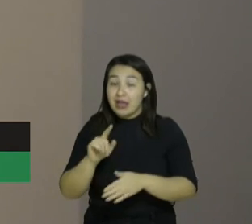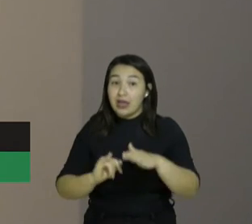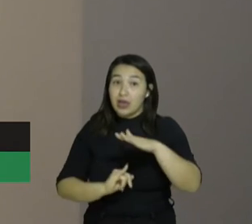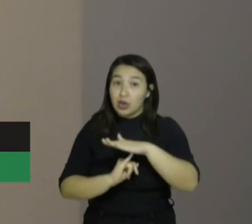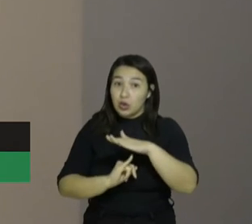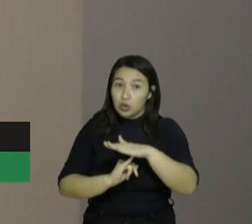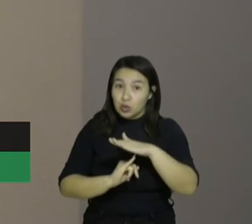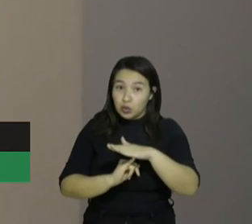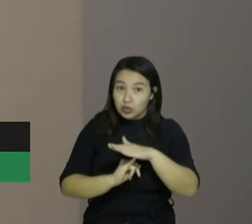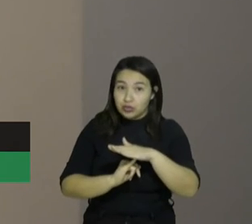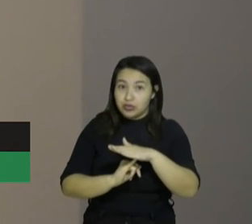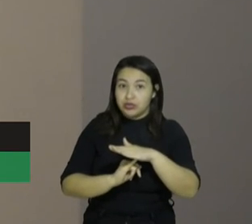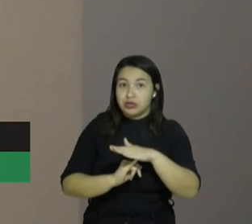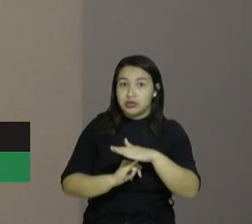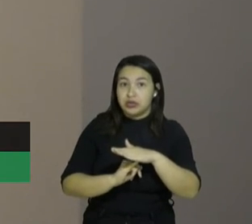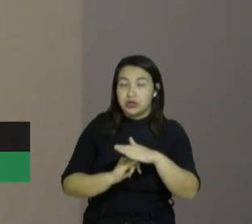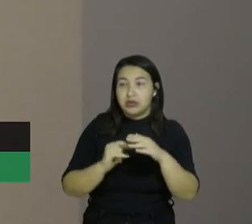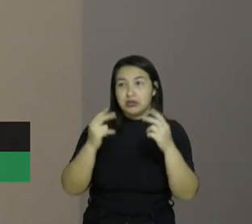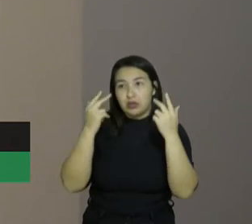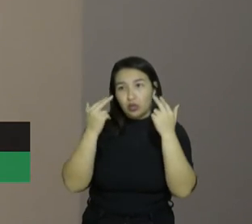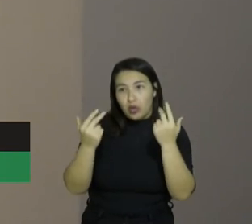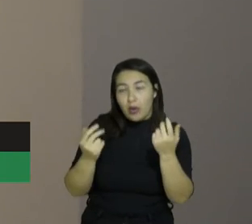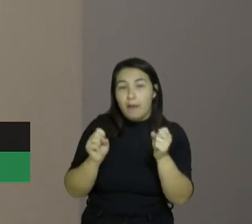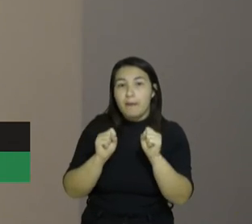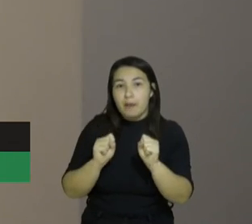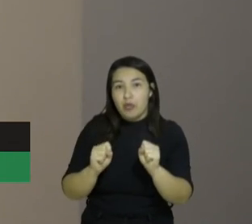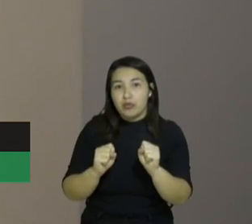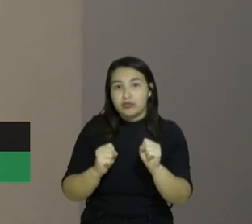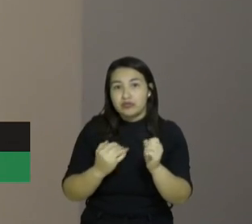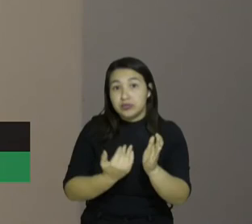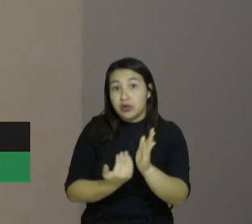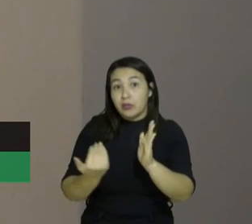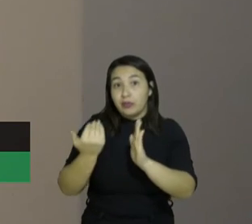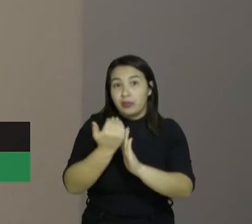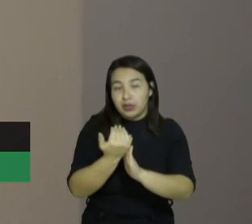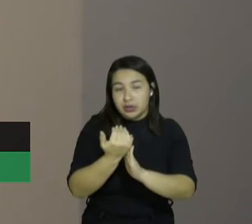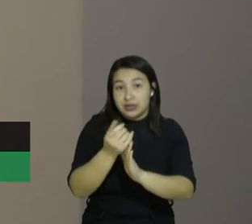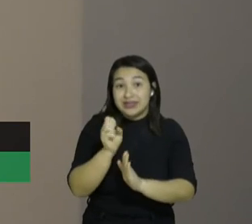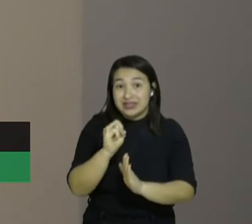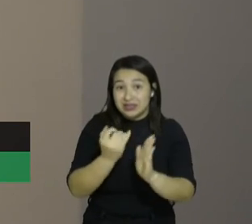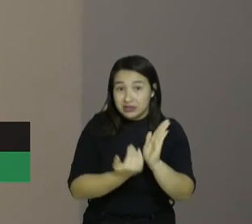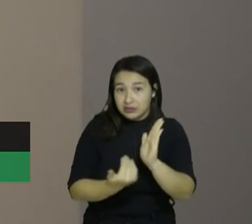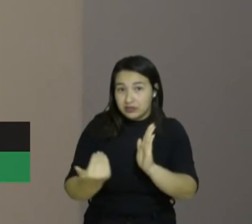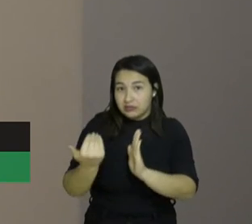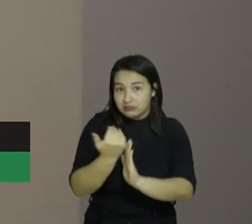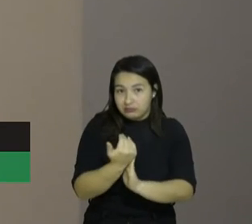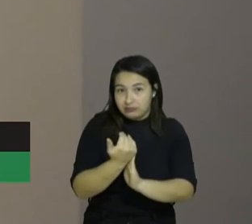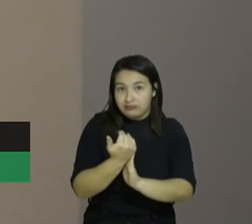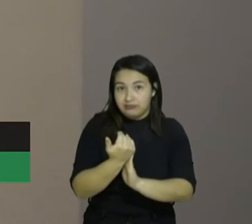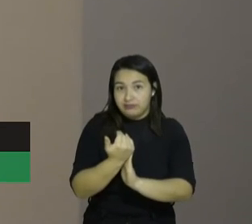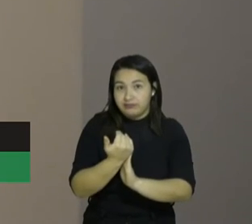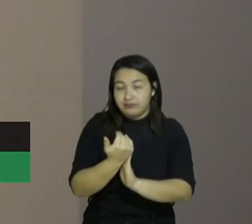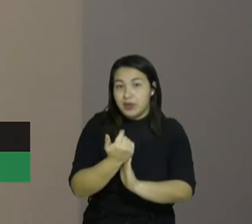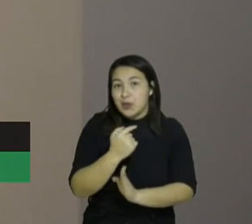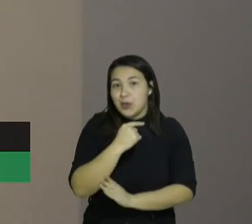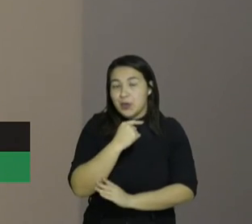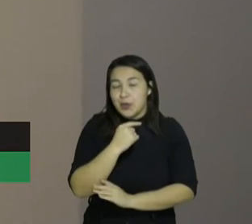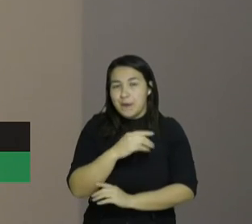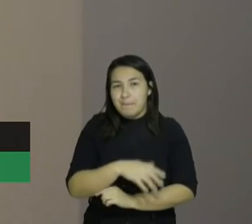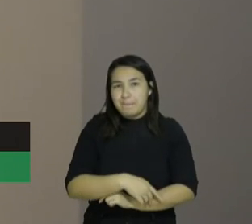exploração de recursos naturais pode ser intensificada e pode e se for intensificada de uma forma insustentável